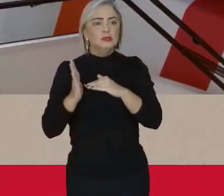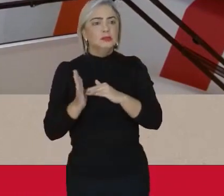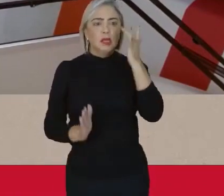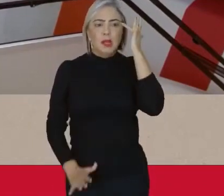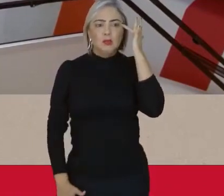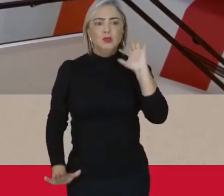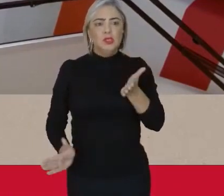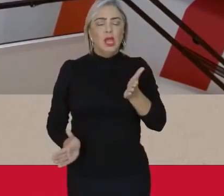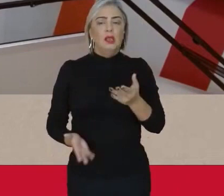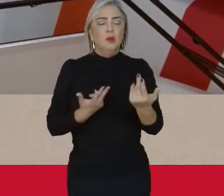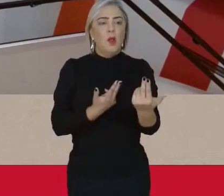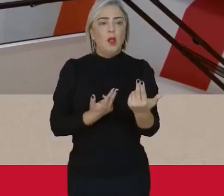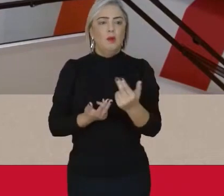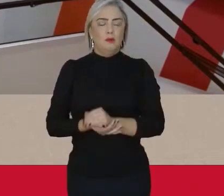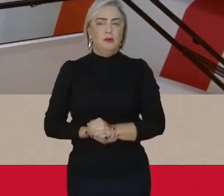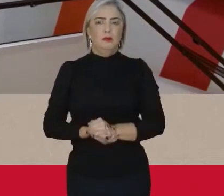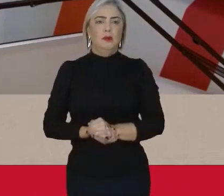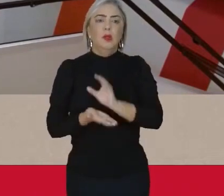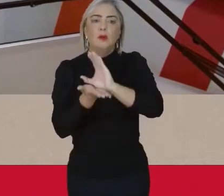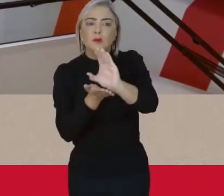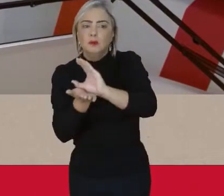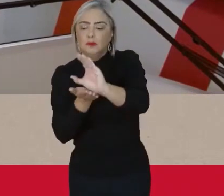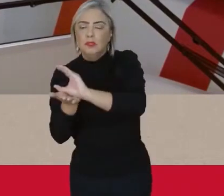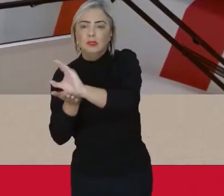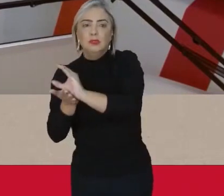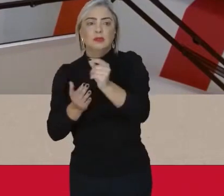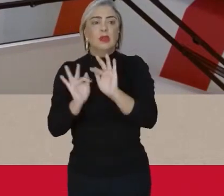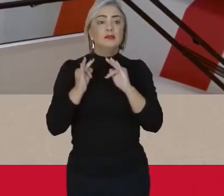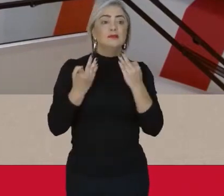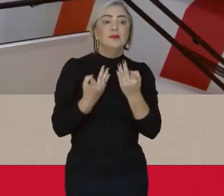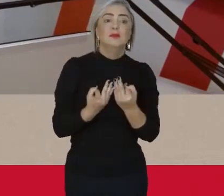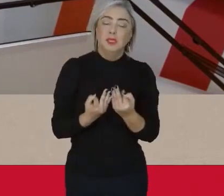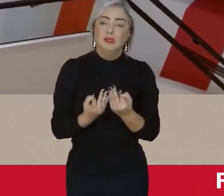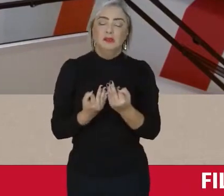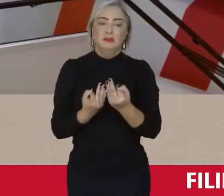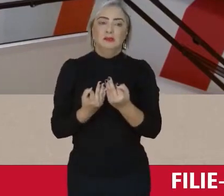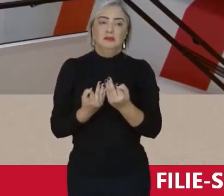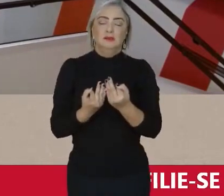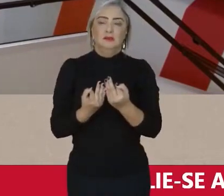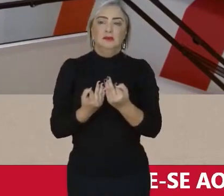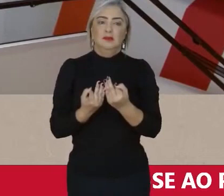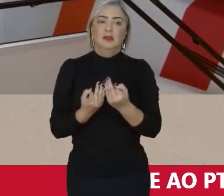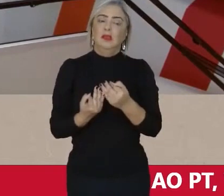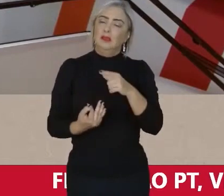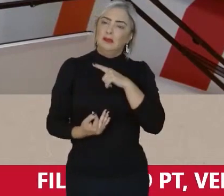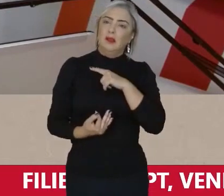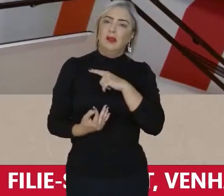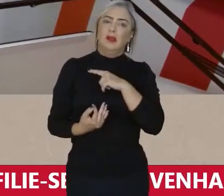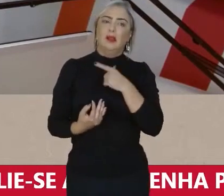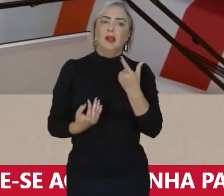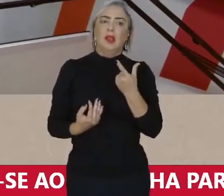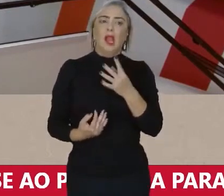né? Da mesma forma que o financiamento às famílias que arcaram, né, com